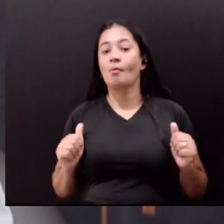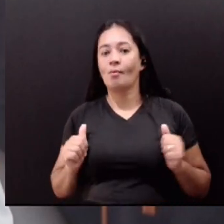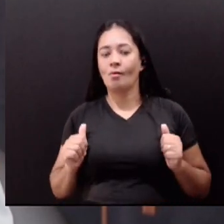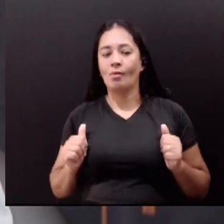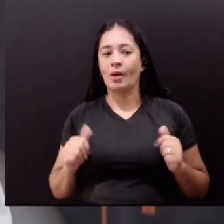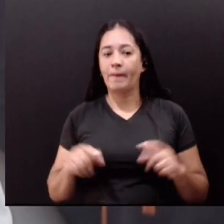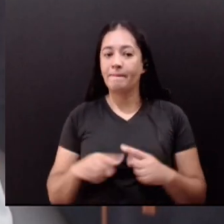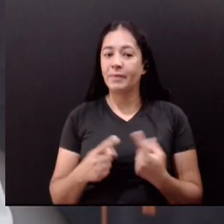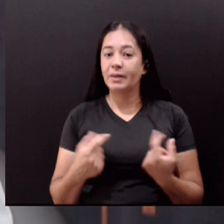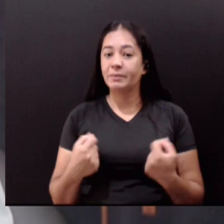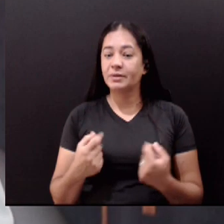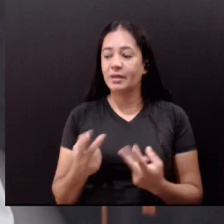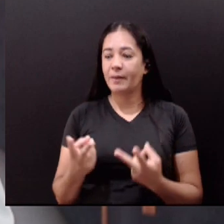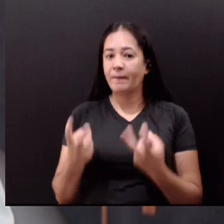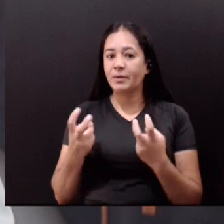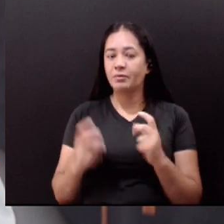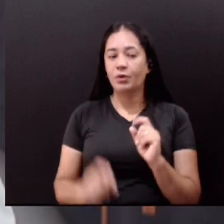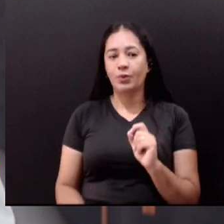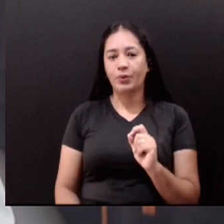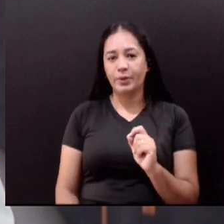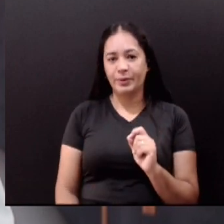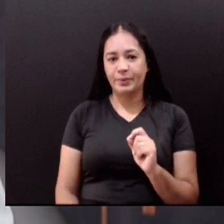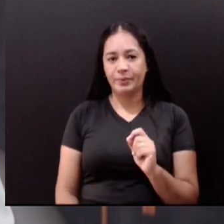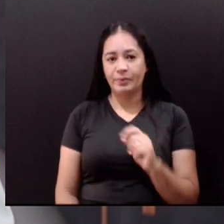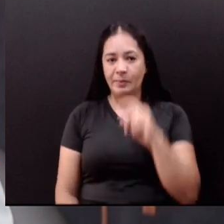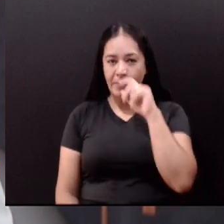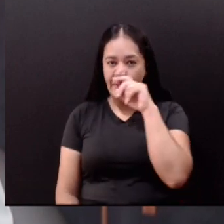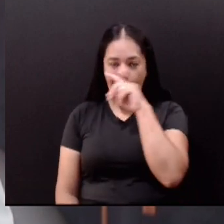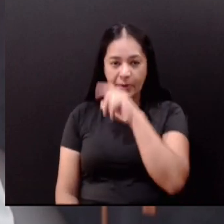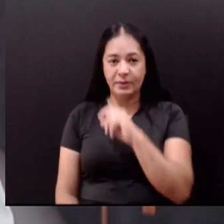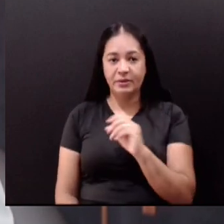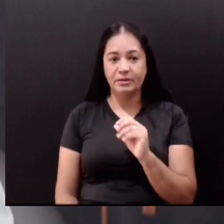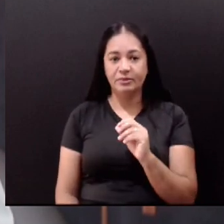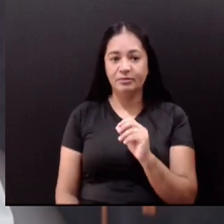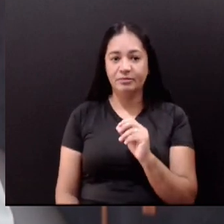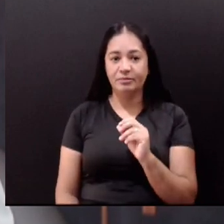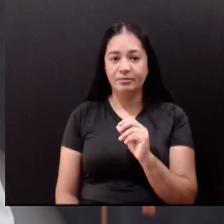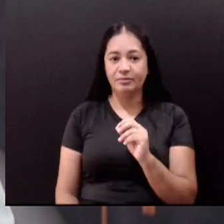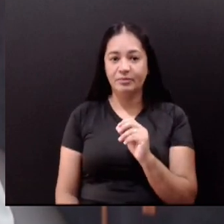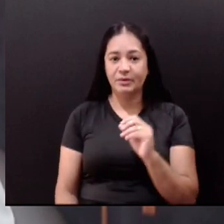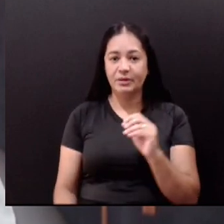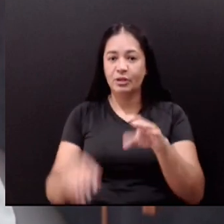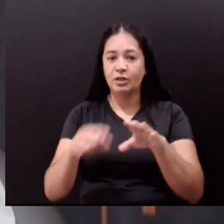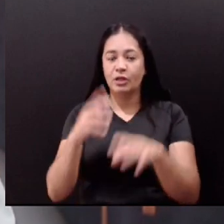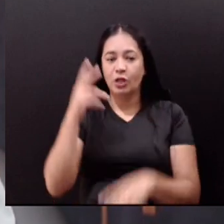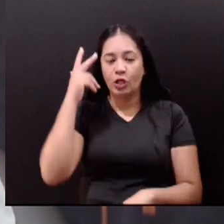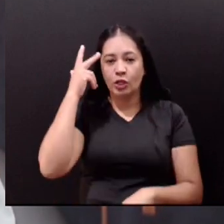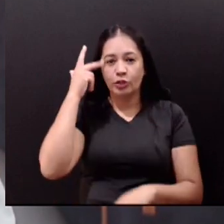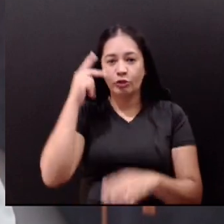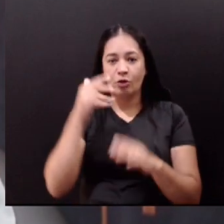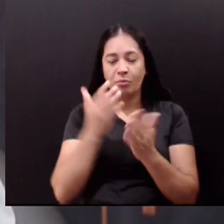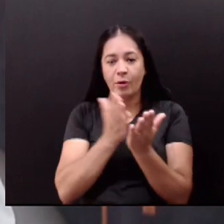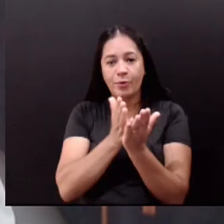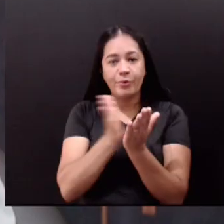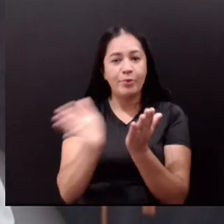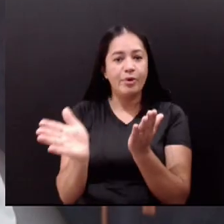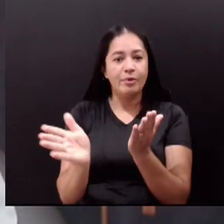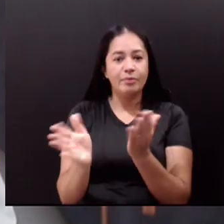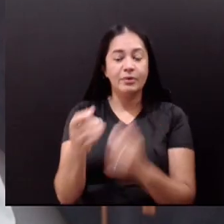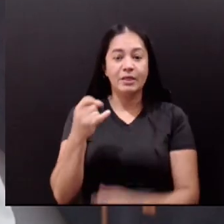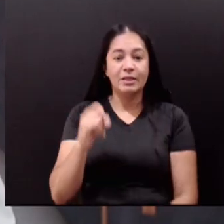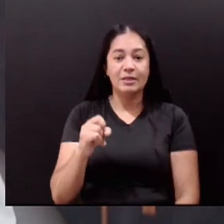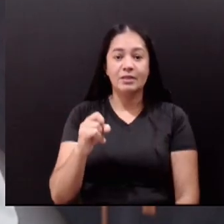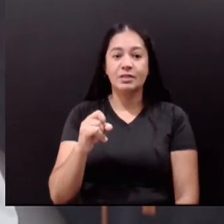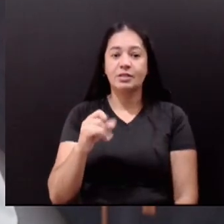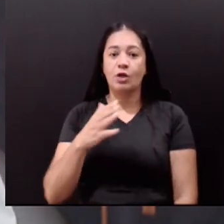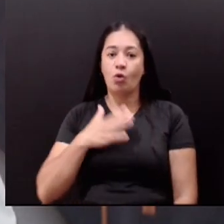os sinais, que estão saindo da linha da normalidade desse Uhum, adolescente. Se o meu adolescente ele é quieto, aí agora eu